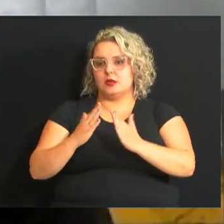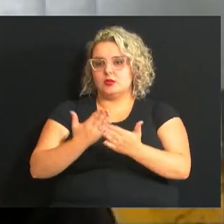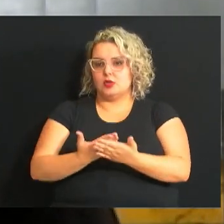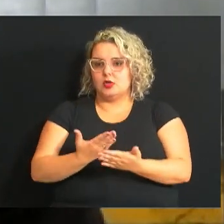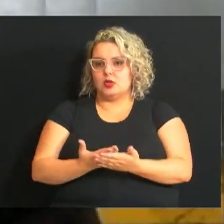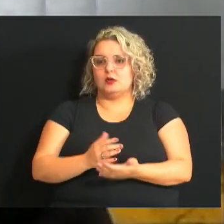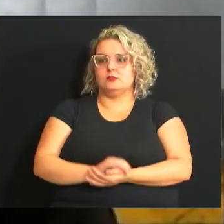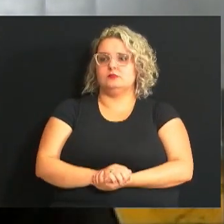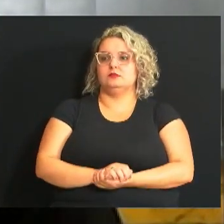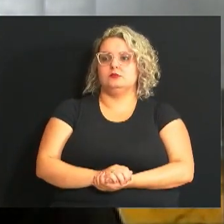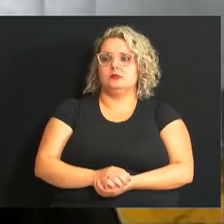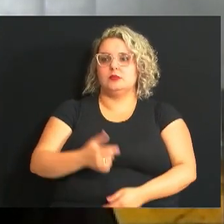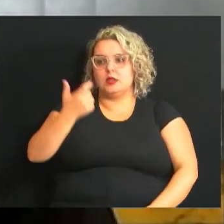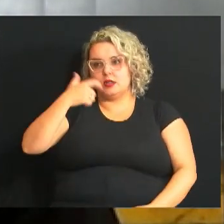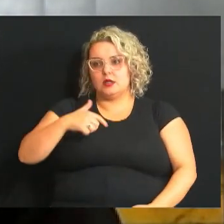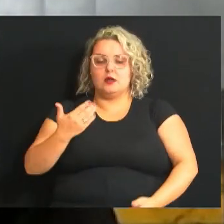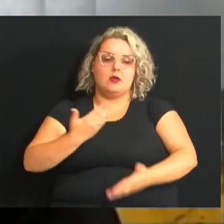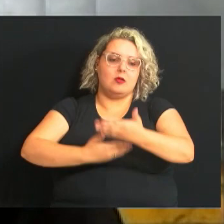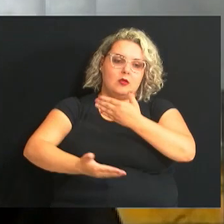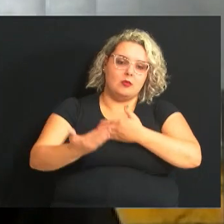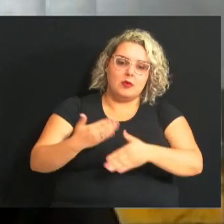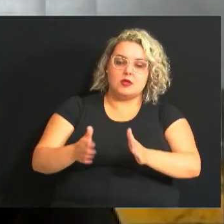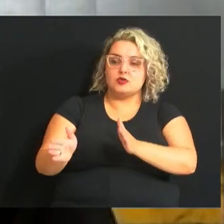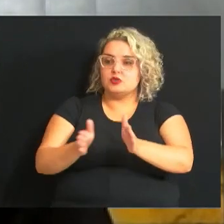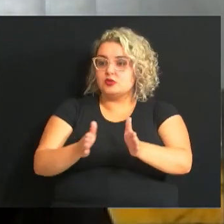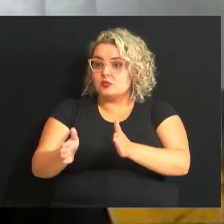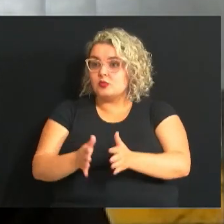compartilho um momento ali que eu tive